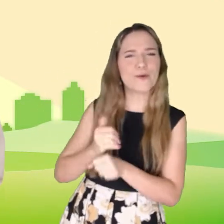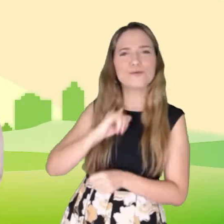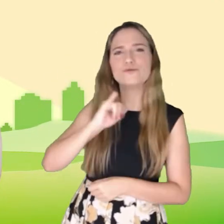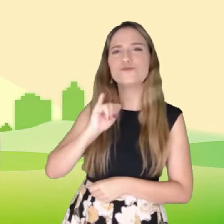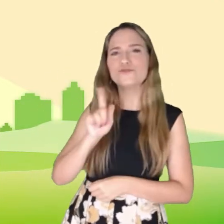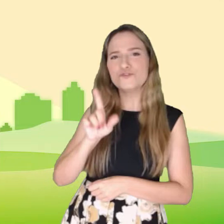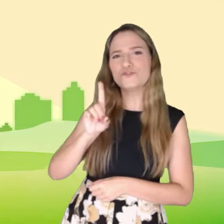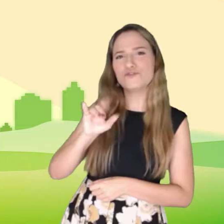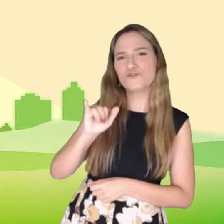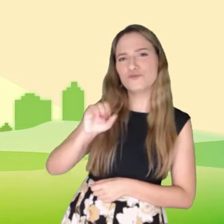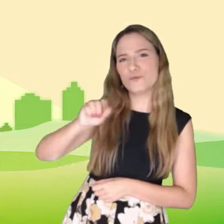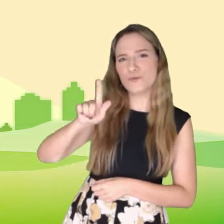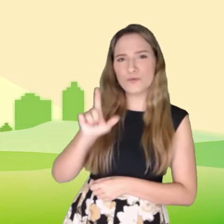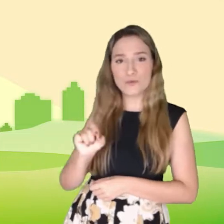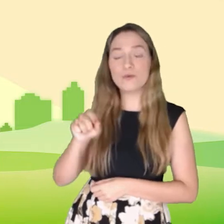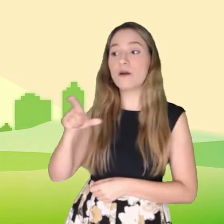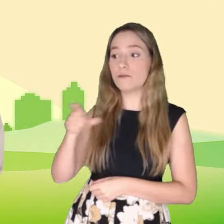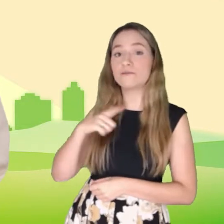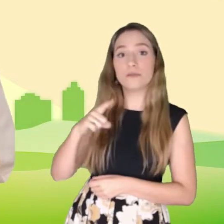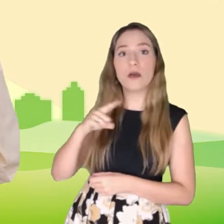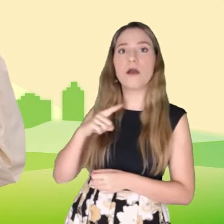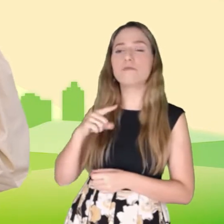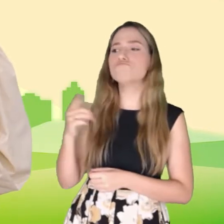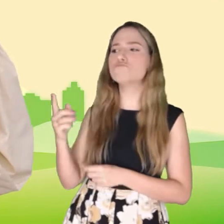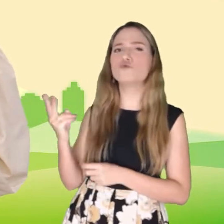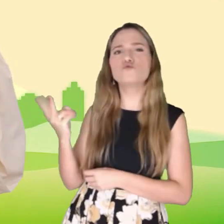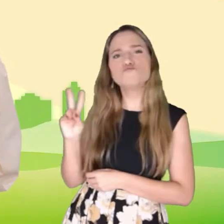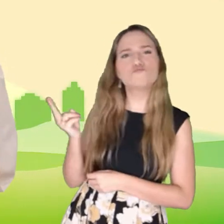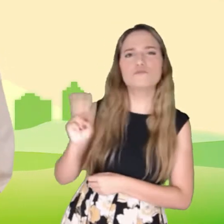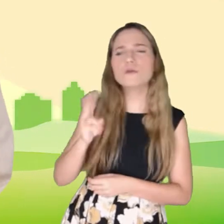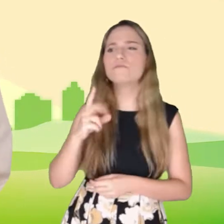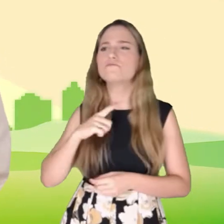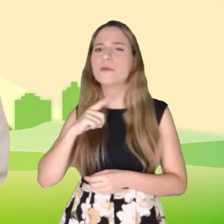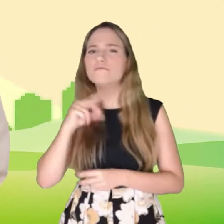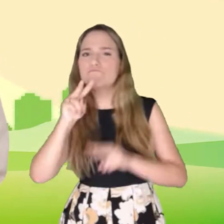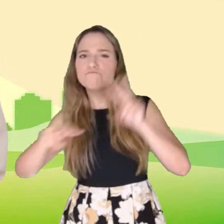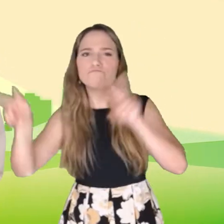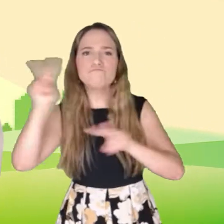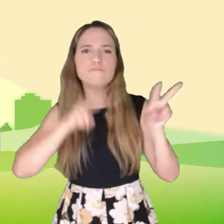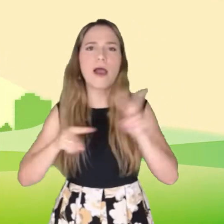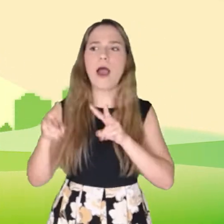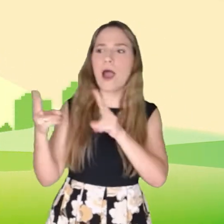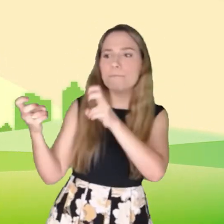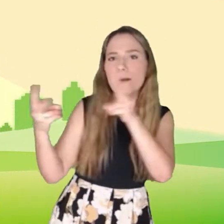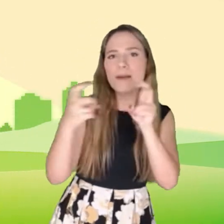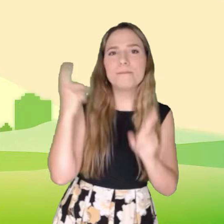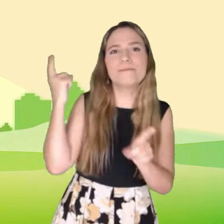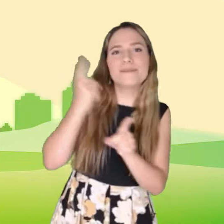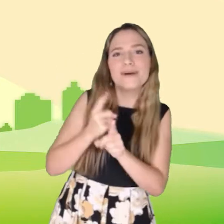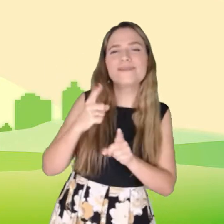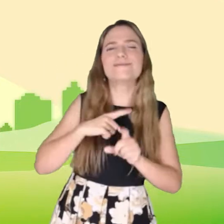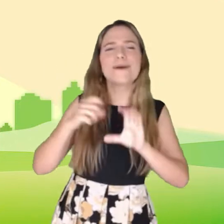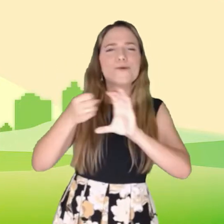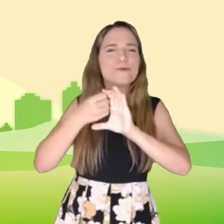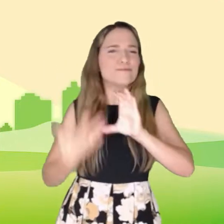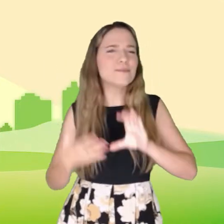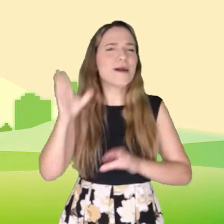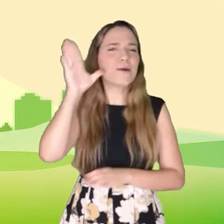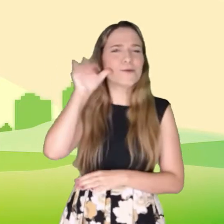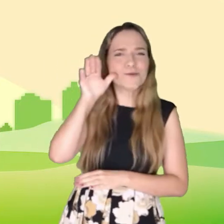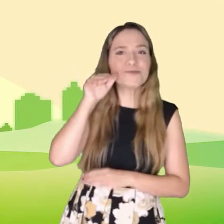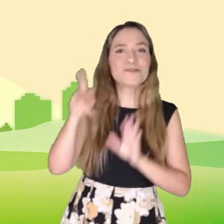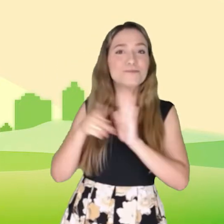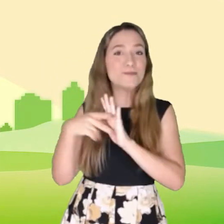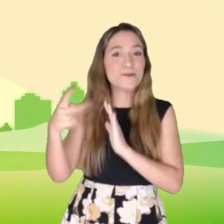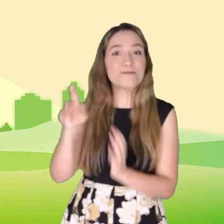Amaral. Durante a visita, eles exploraram algumas curiosidades relacionadas aos